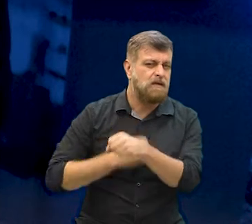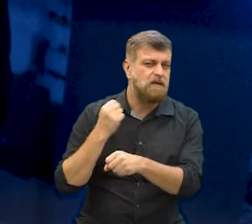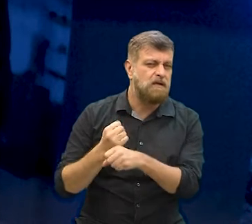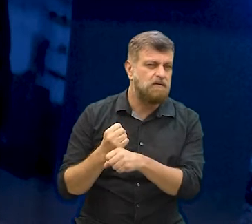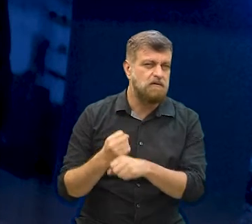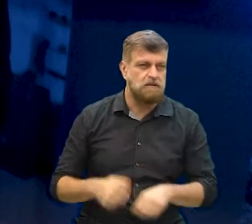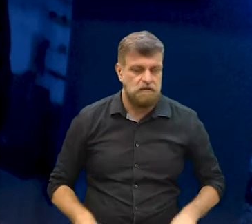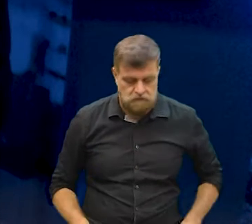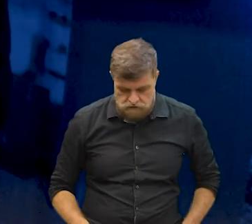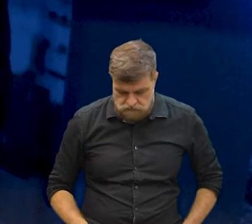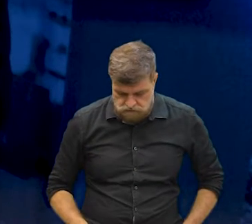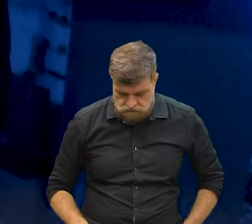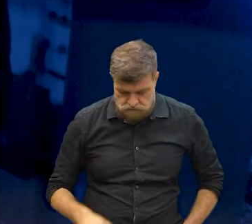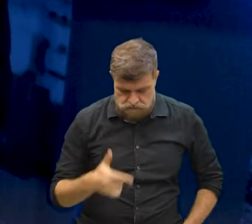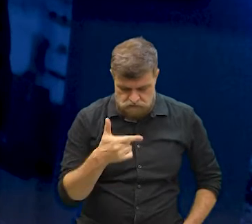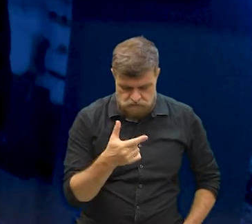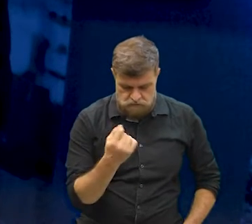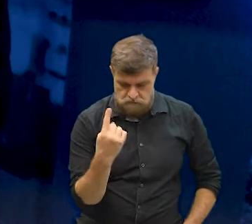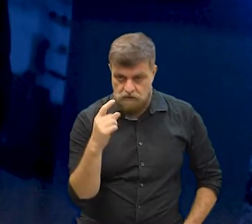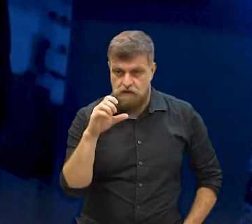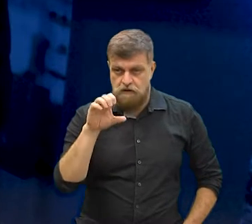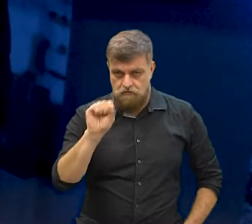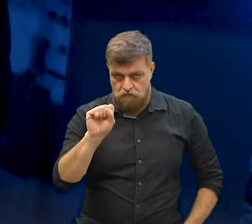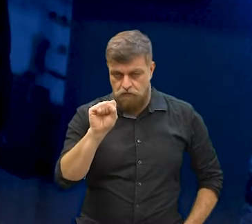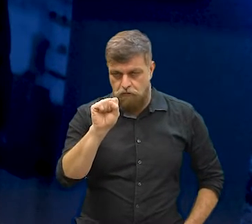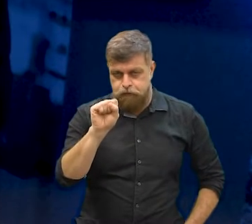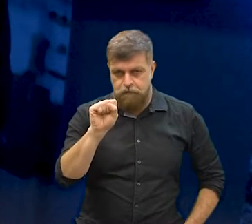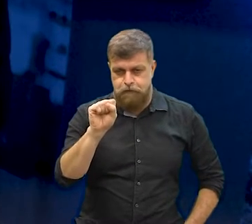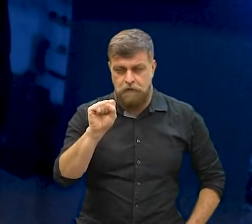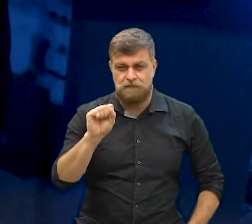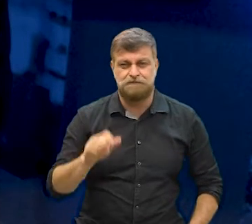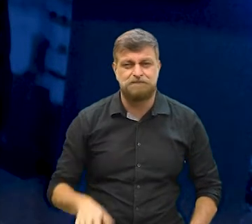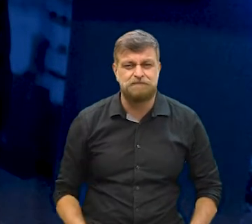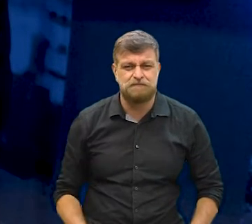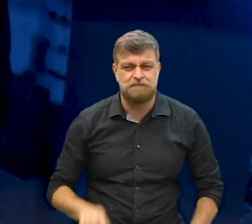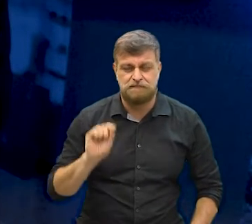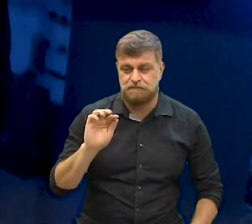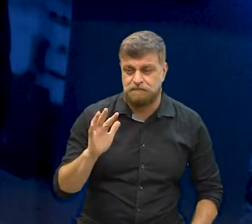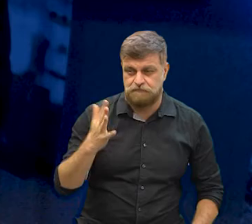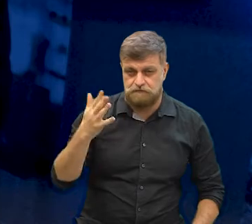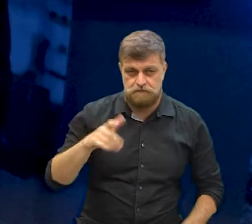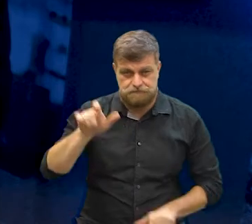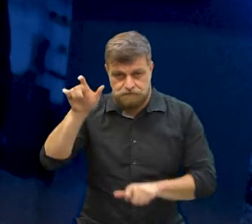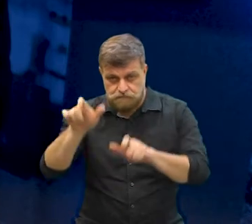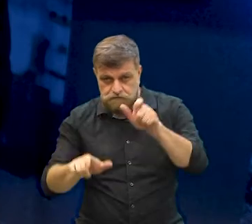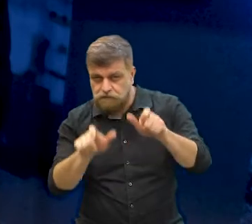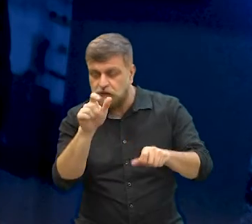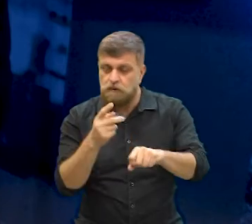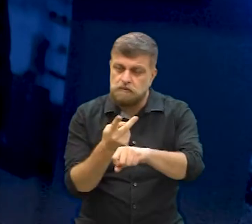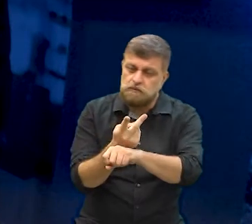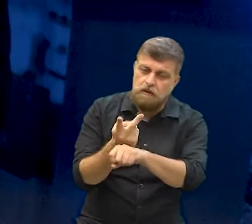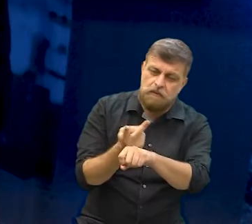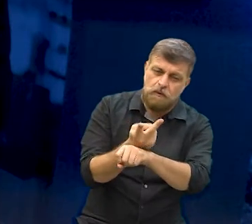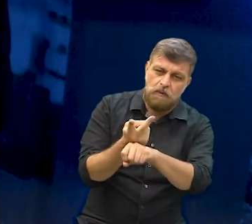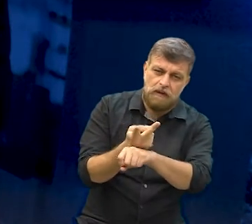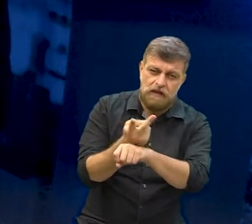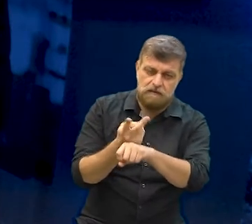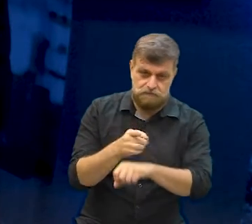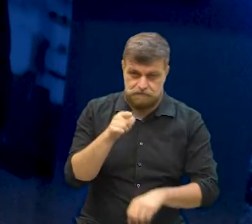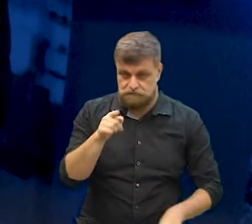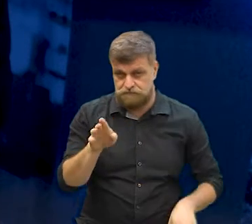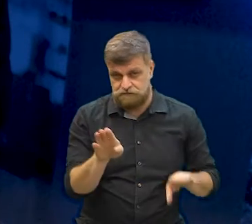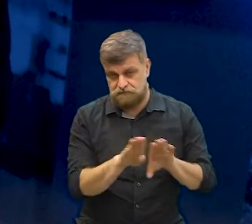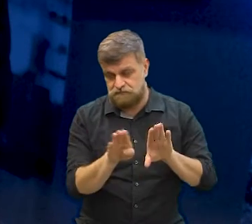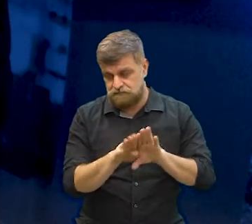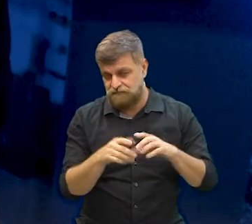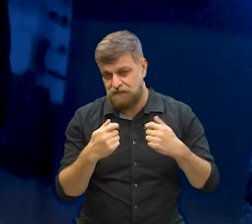em que ano? Isso foi em 2018. 2018. Aí as pessoas começaram a procurá-los e vocês